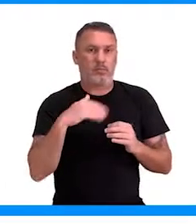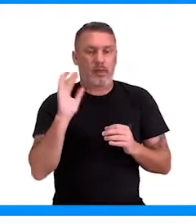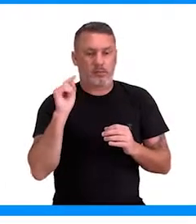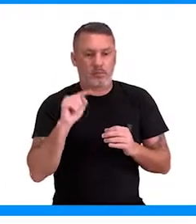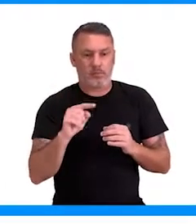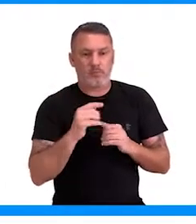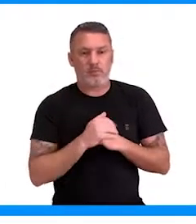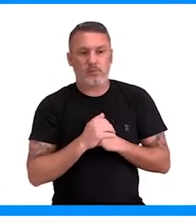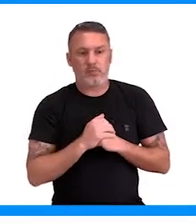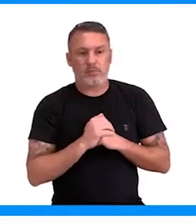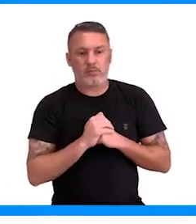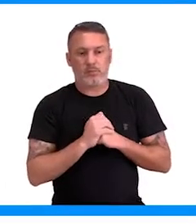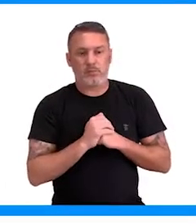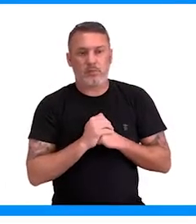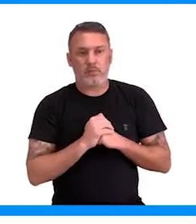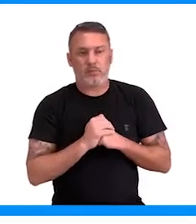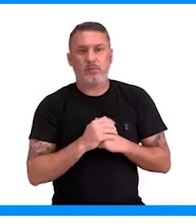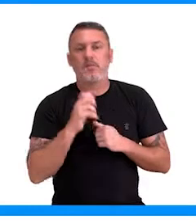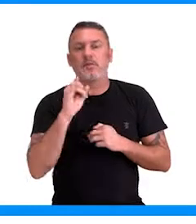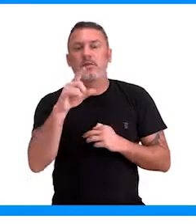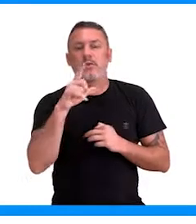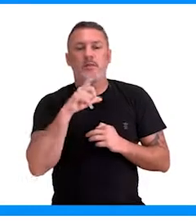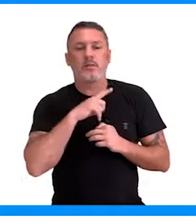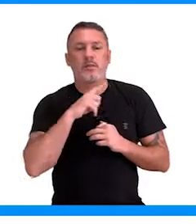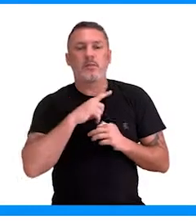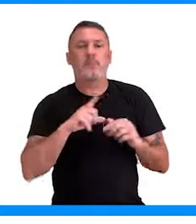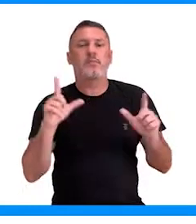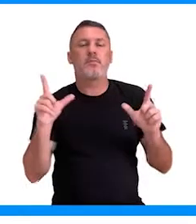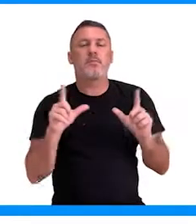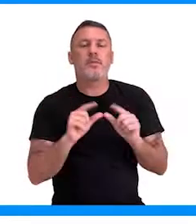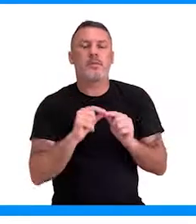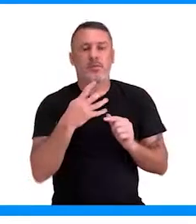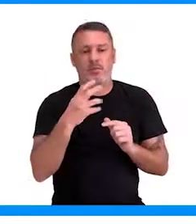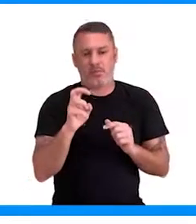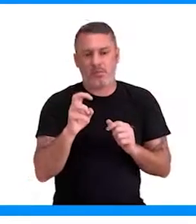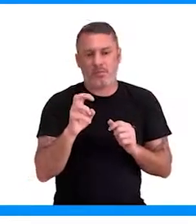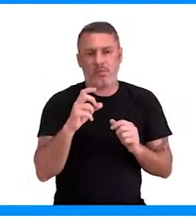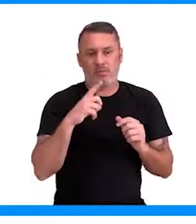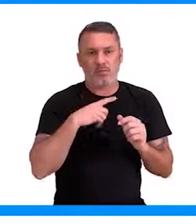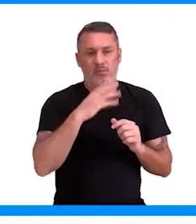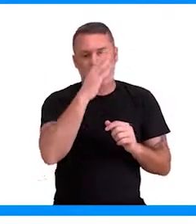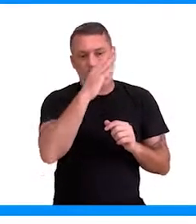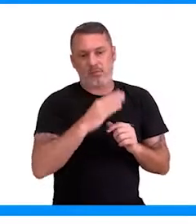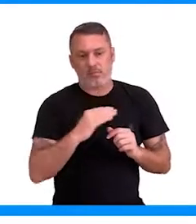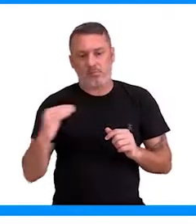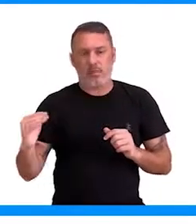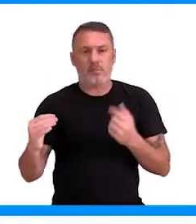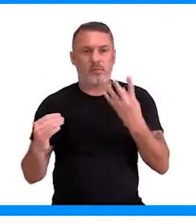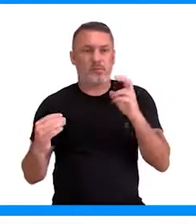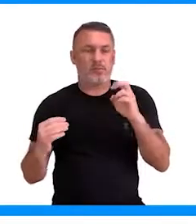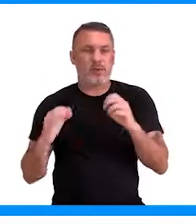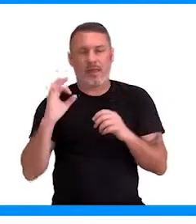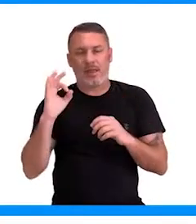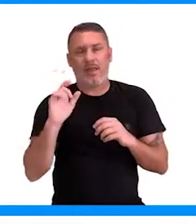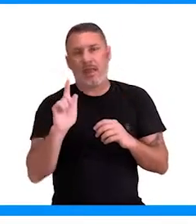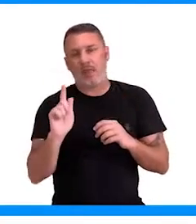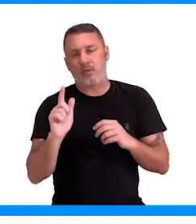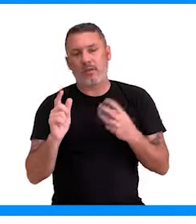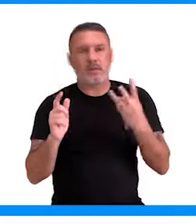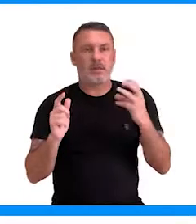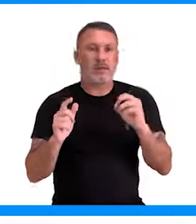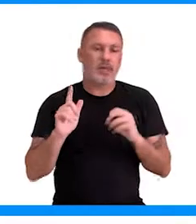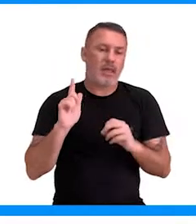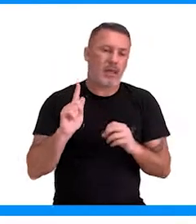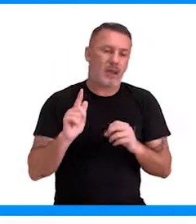maior alcance. Se você fizer um ângulo menor do que 45 graus, por exemplo,